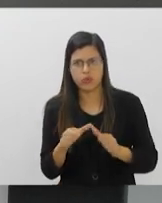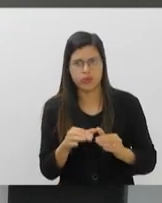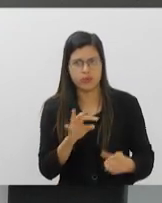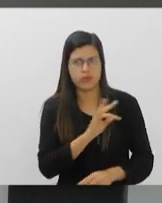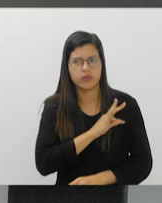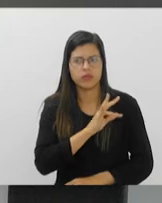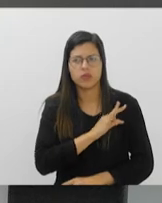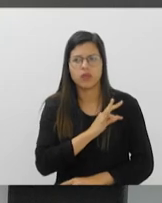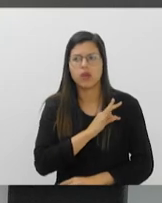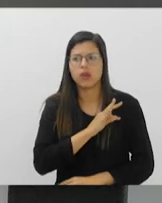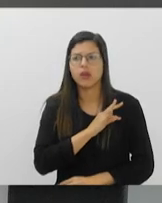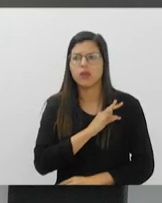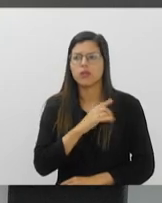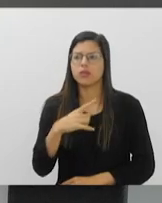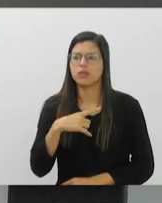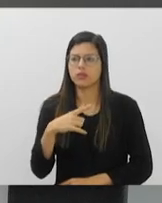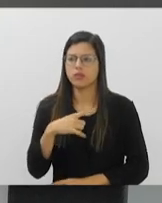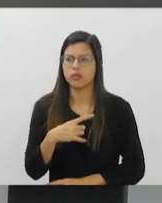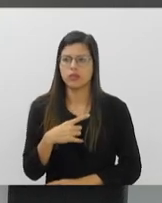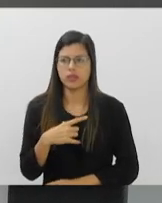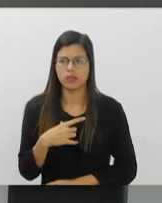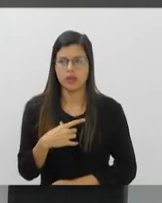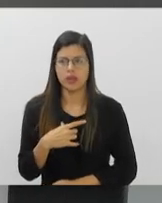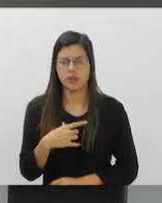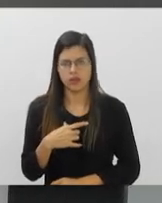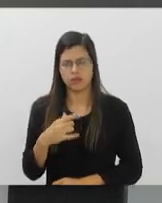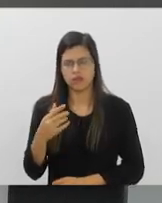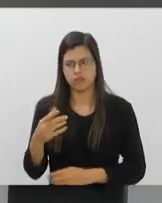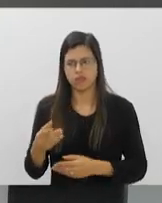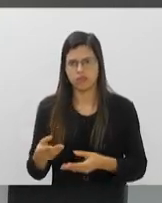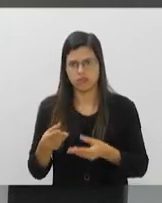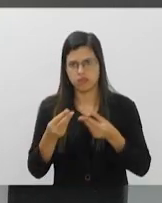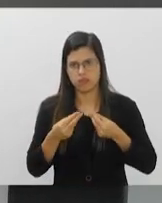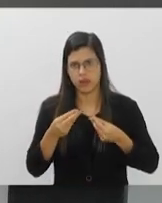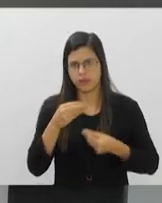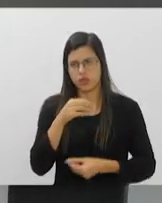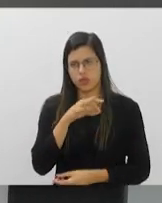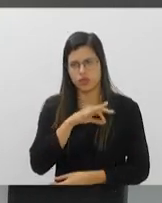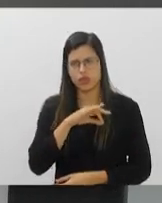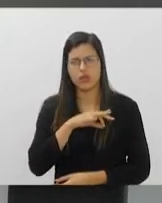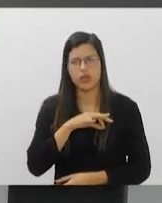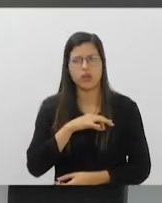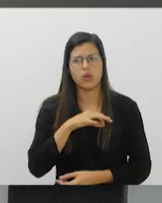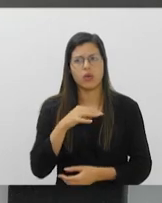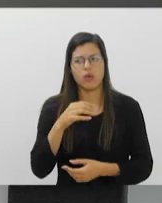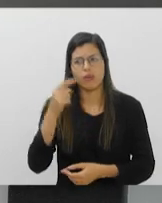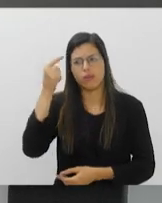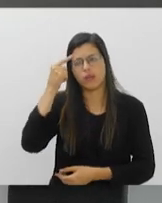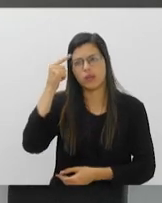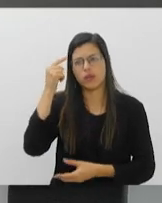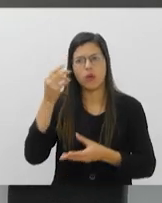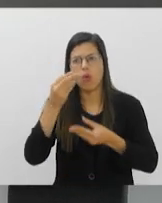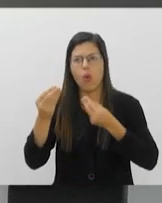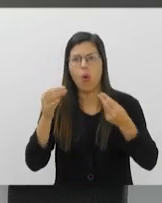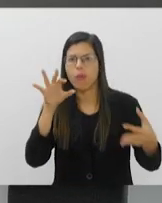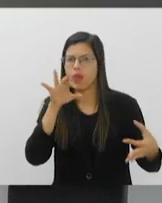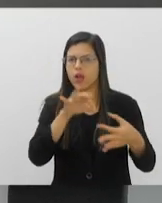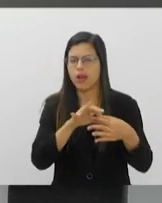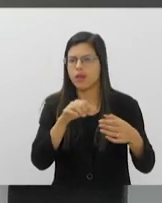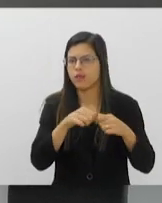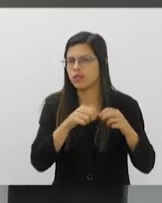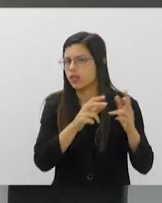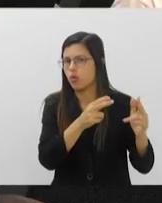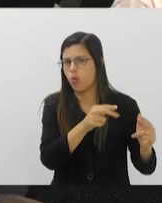não dá conta eu tenho espíritos que trabalhos ganham por laudo etc e tal e já tô pensando numa maneira de correlacionar isso com a atuação de